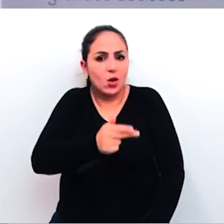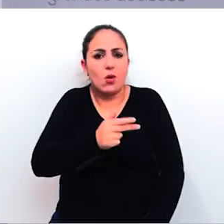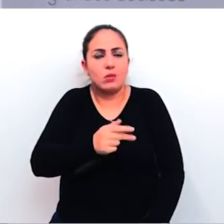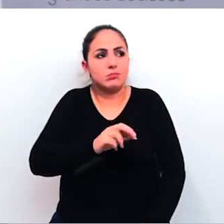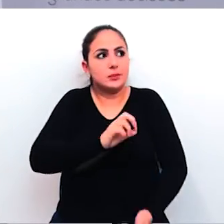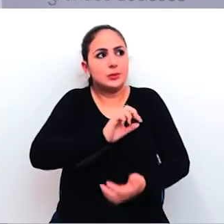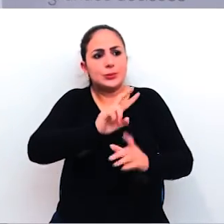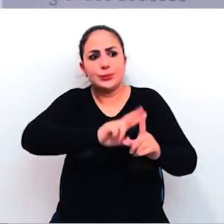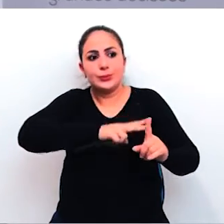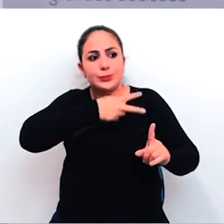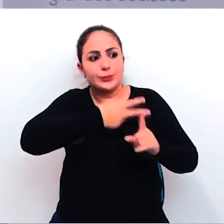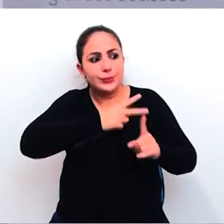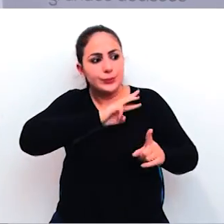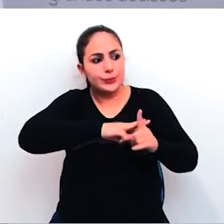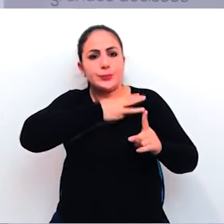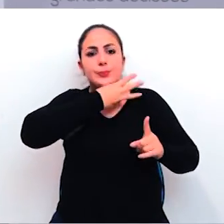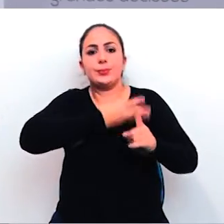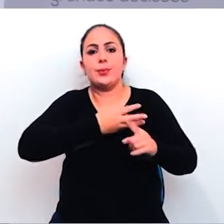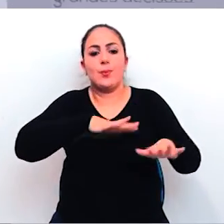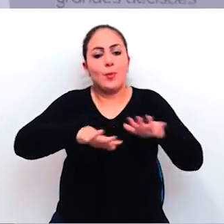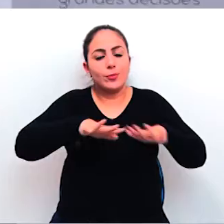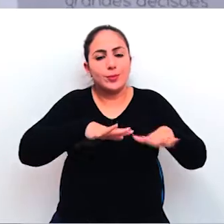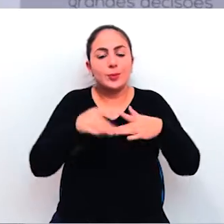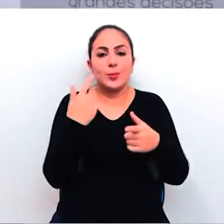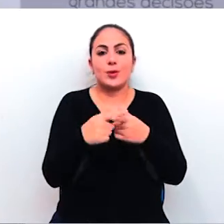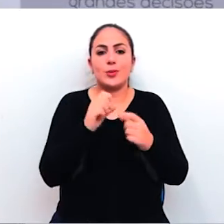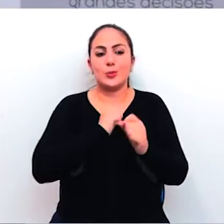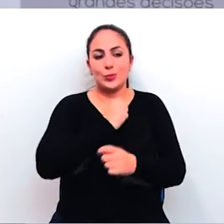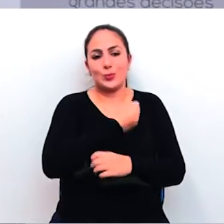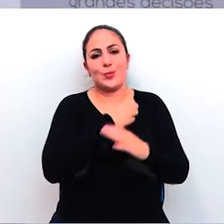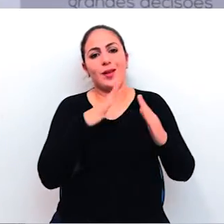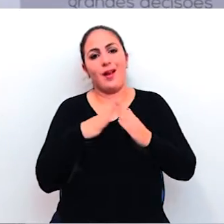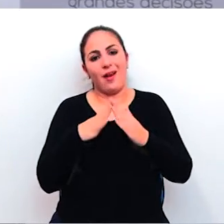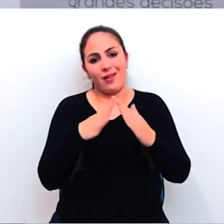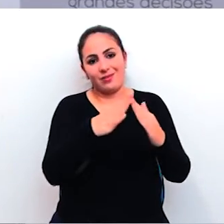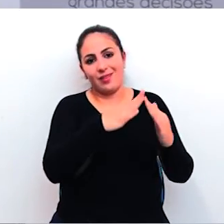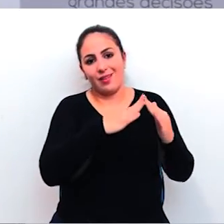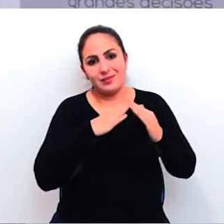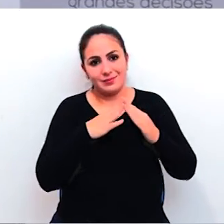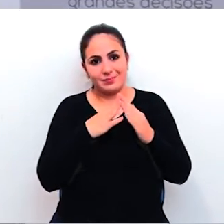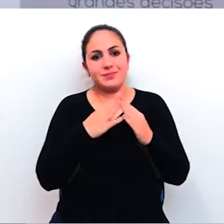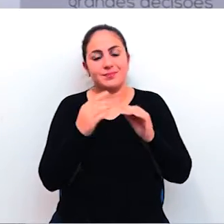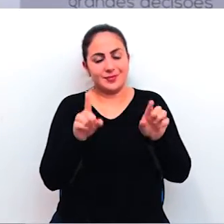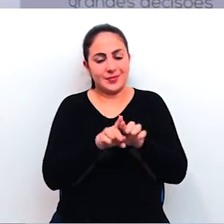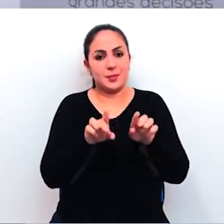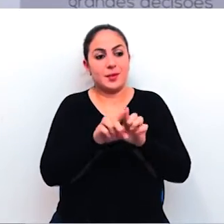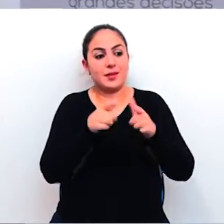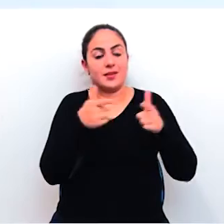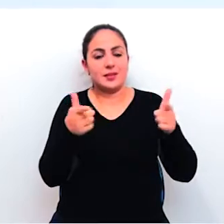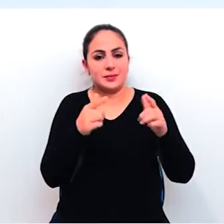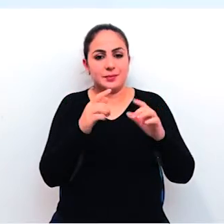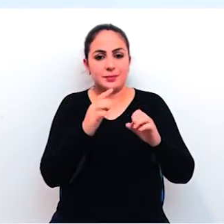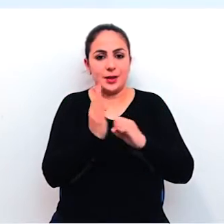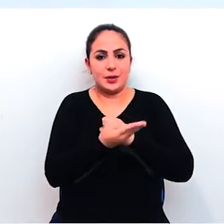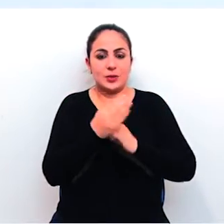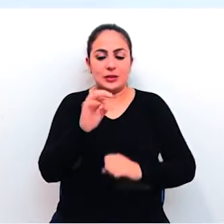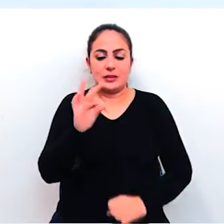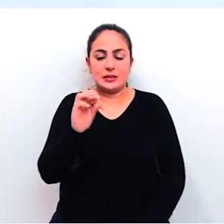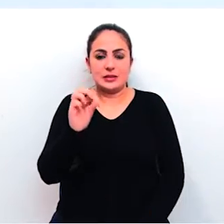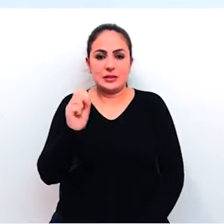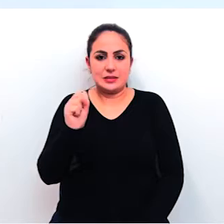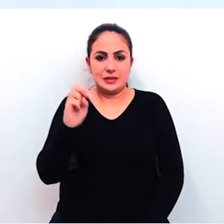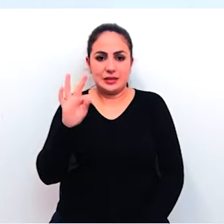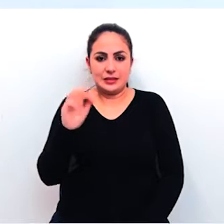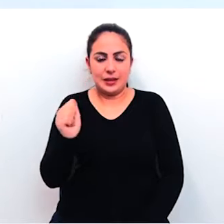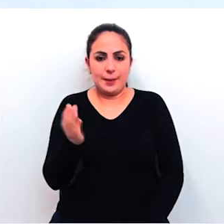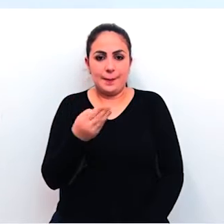com o número de casas construídas tanto na no menino deus quanto na grande santa marta o parlamentar